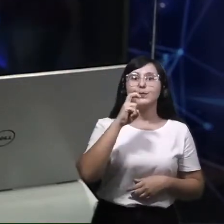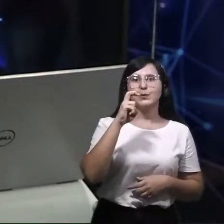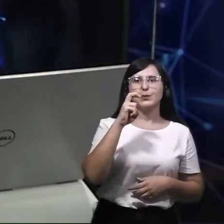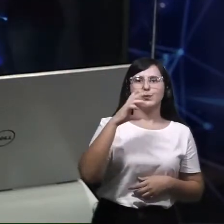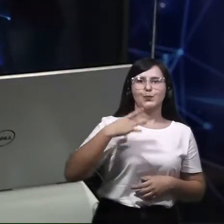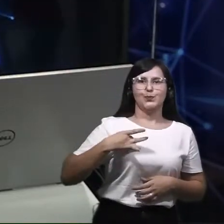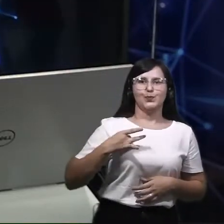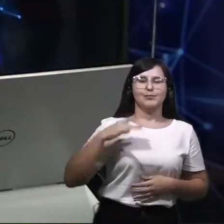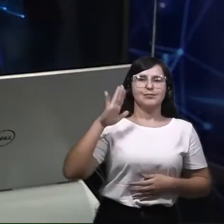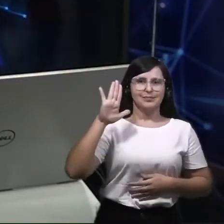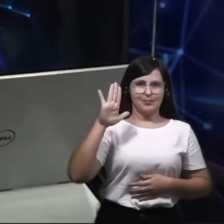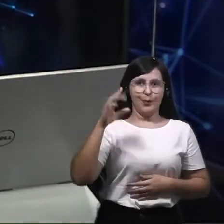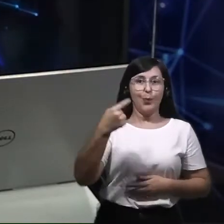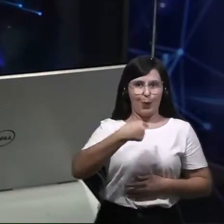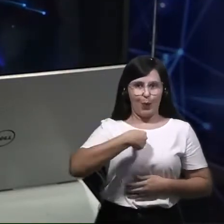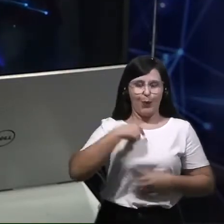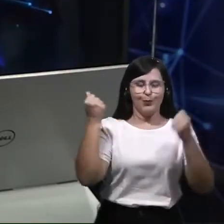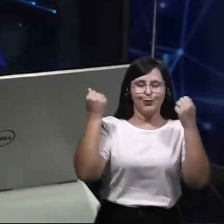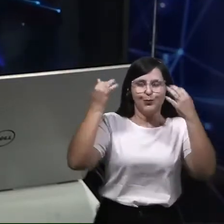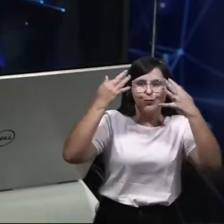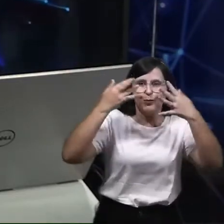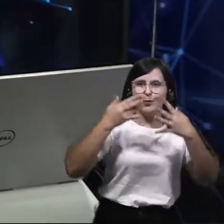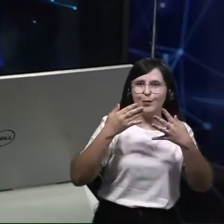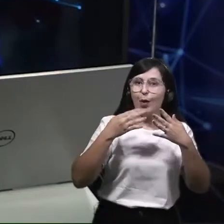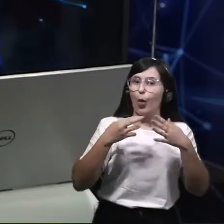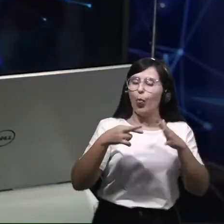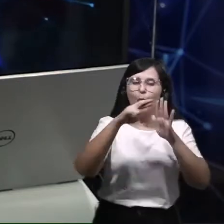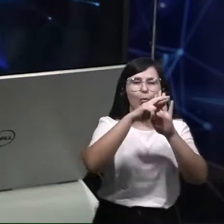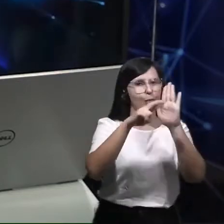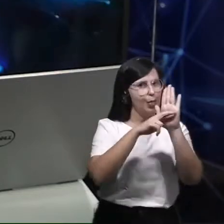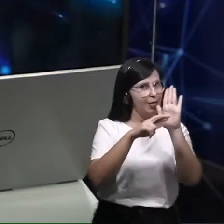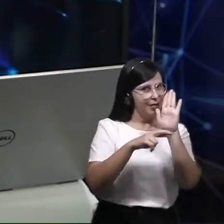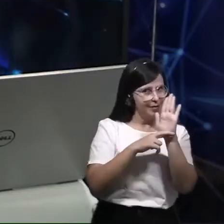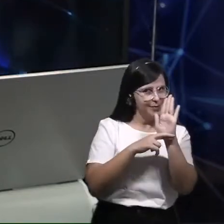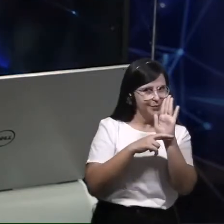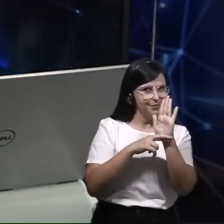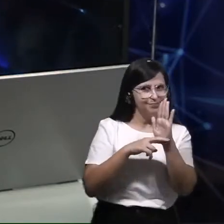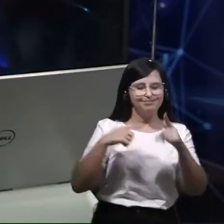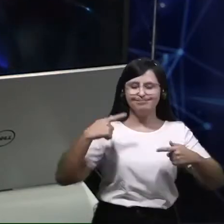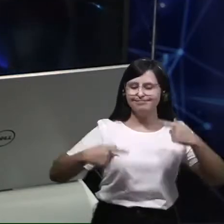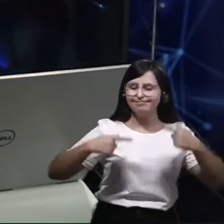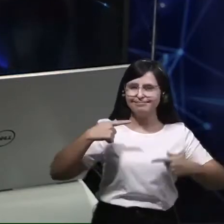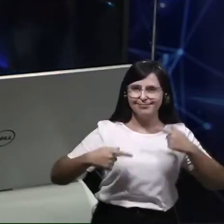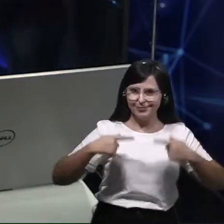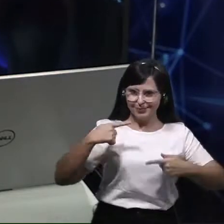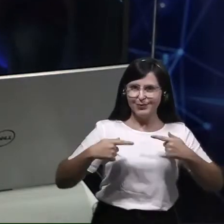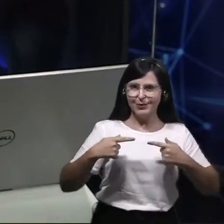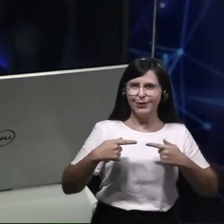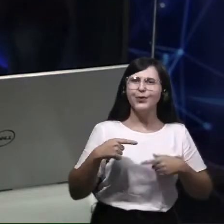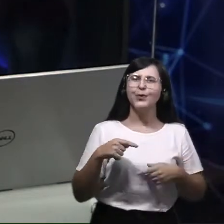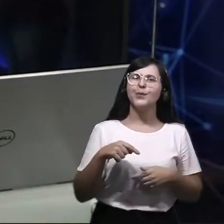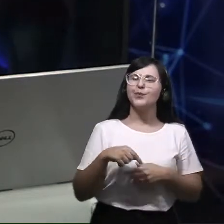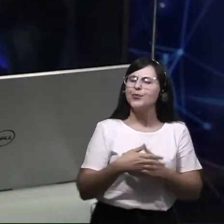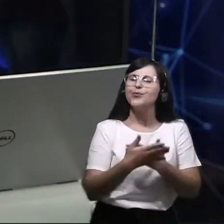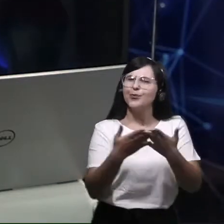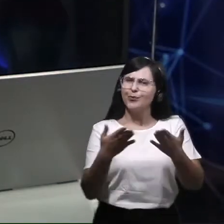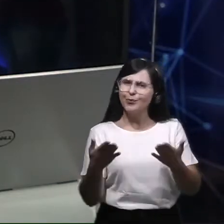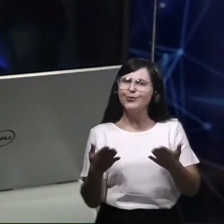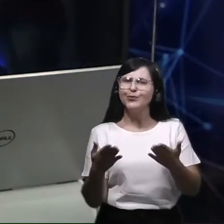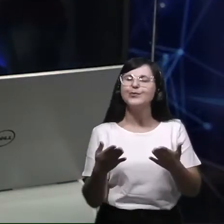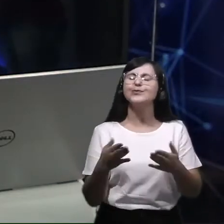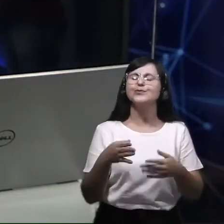Daqui a pouco eu vou explicar para vocês as regras do debate, alguns detalhes, inclusive, que já são amplamente conhecidas, inclusive, da nossa,